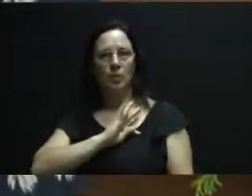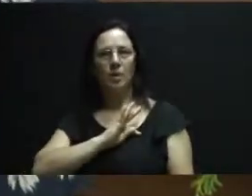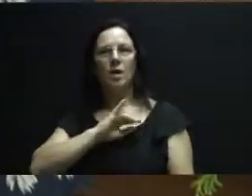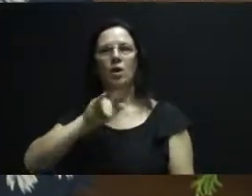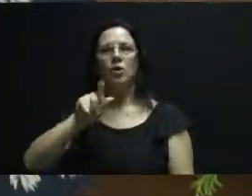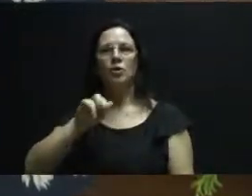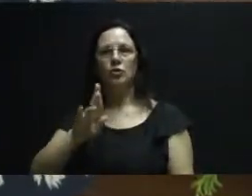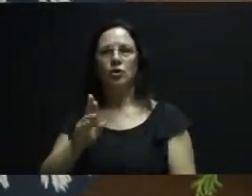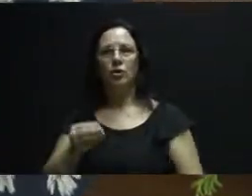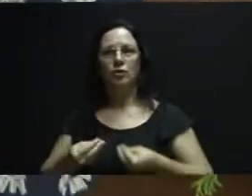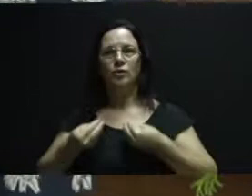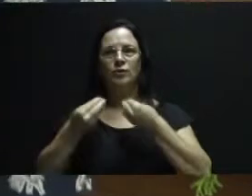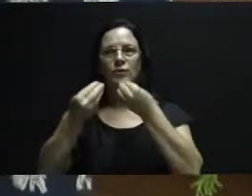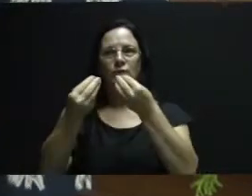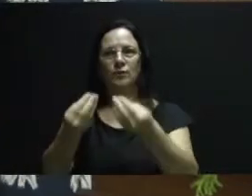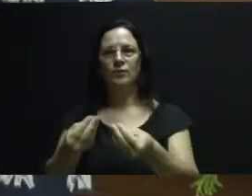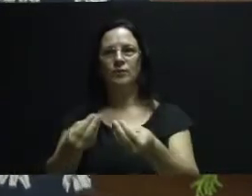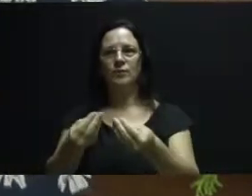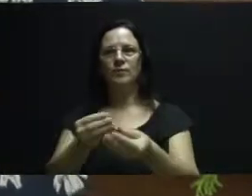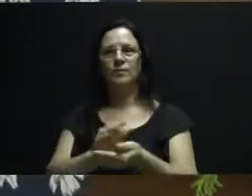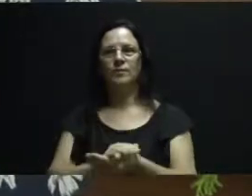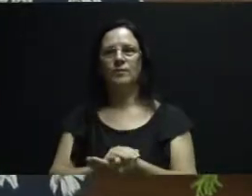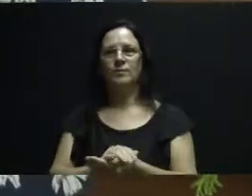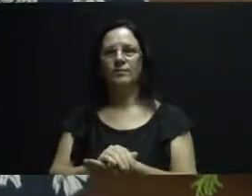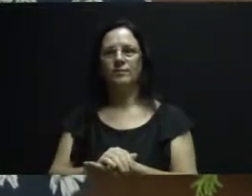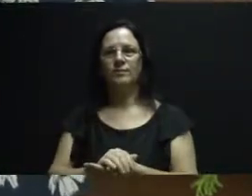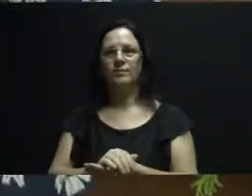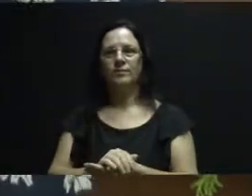procederá a entrega da homenagem para Arlindo Pedro Júnior.